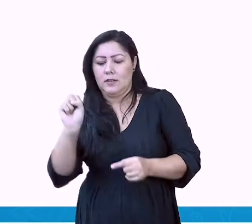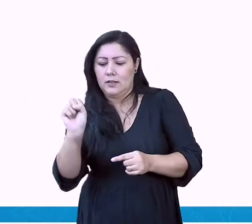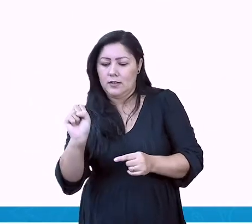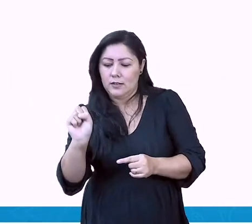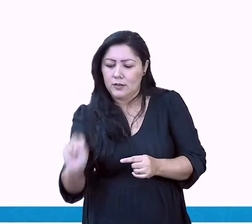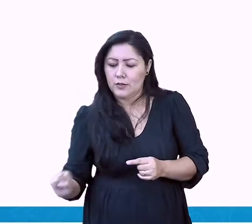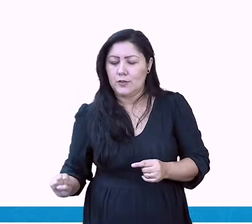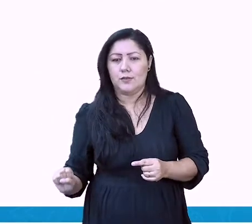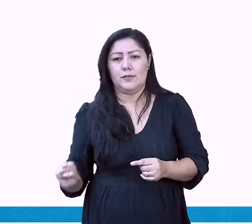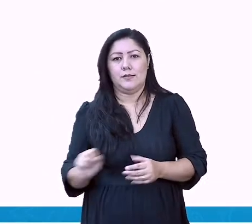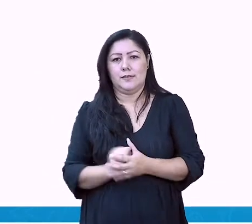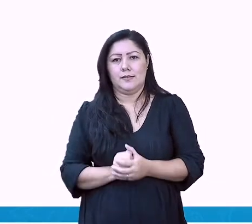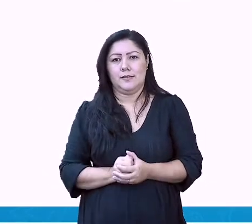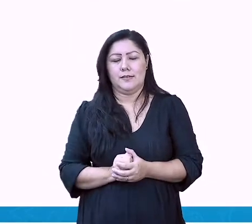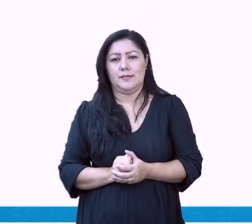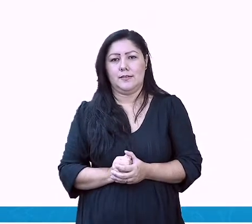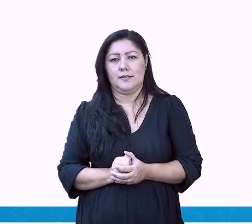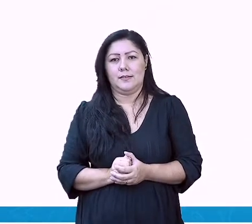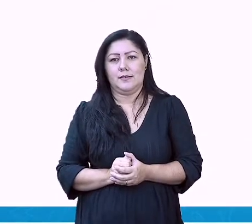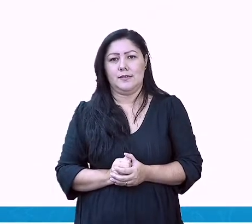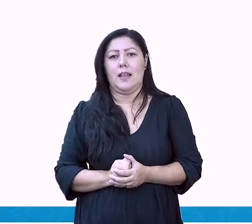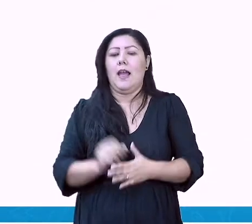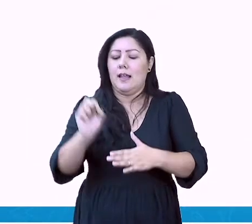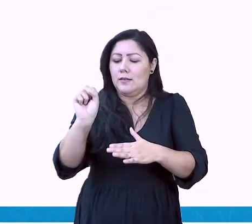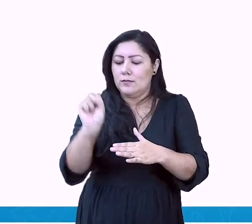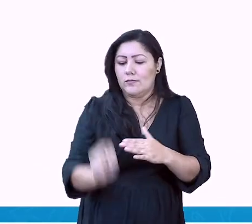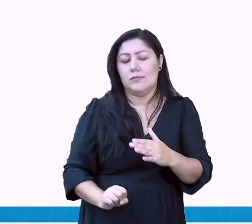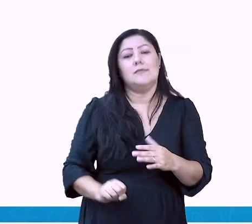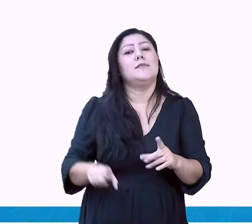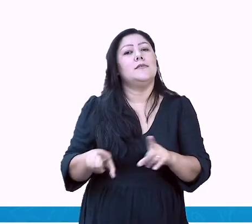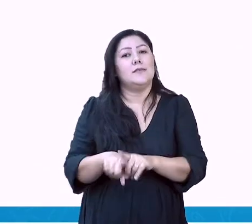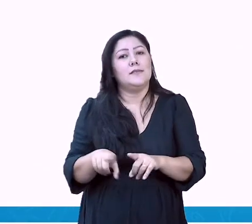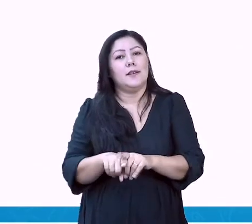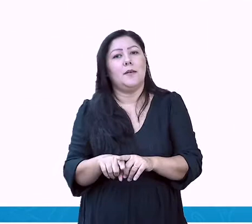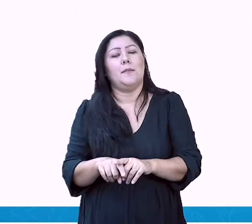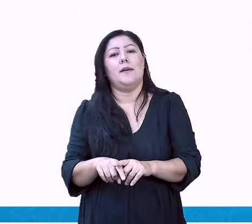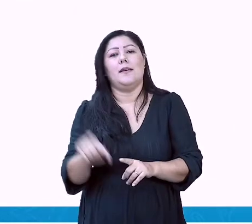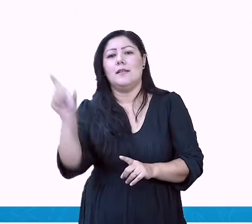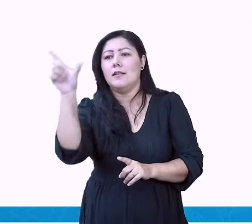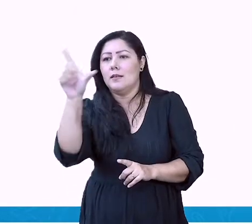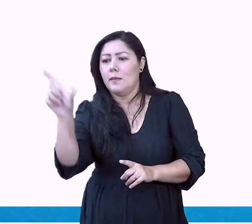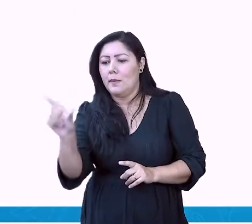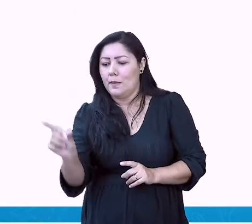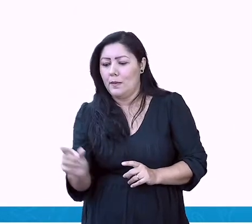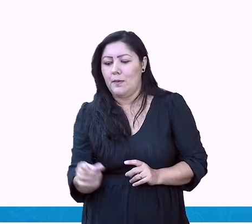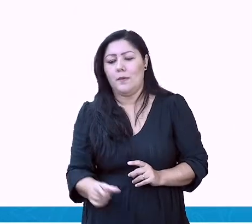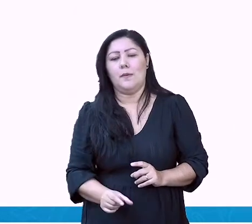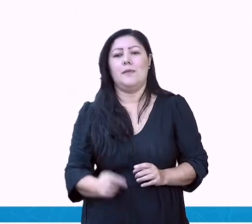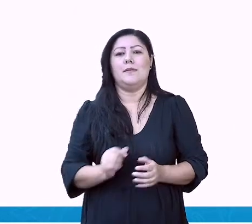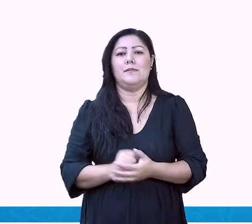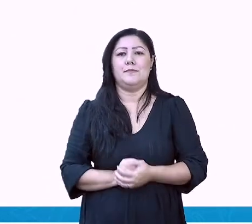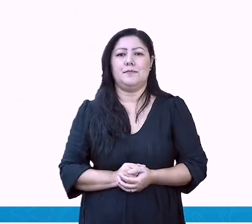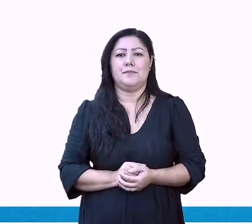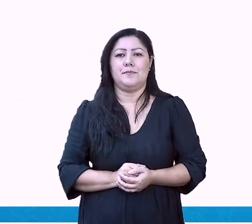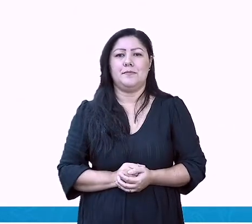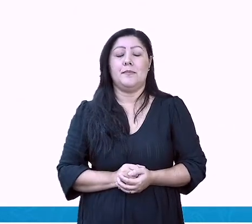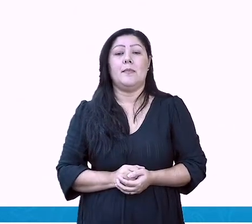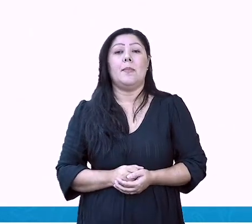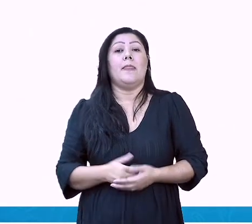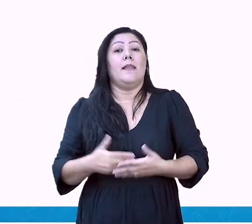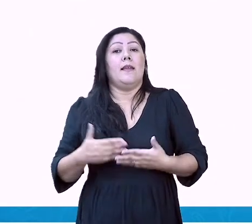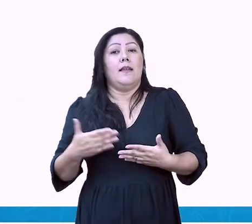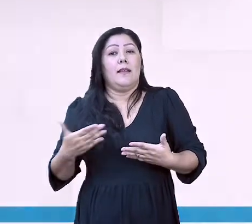uma pequena área no sul do Brasil. Então vocês percebem que, apesar dela